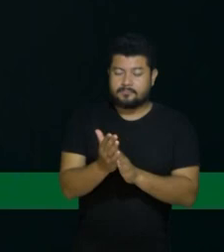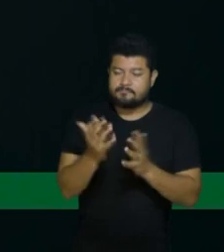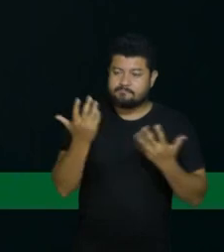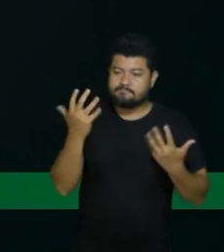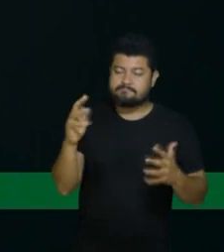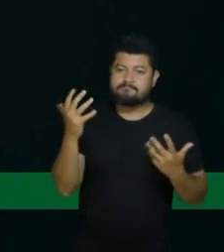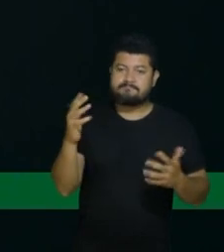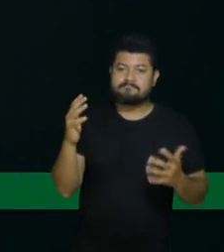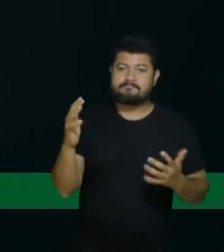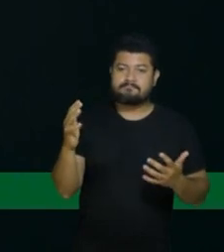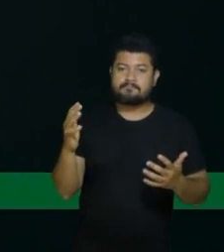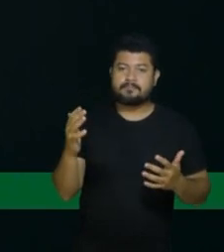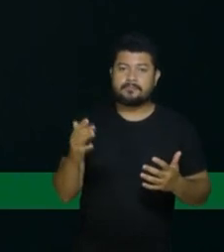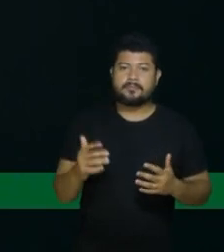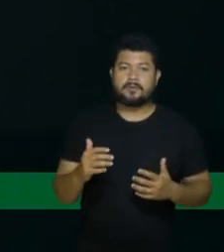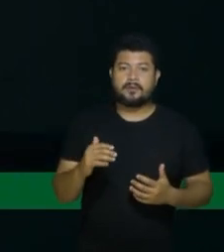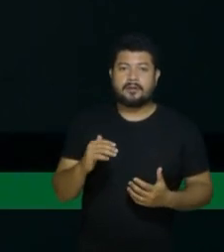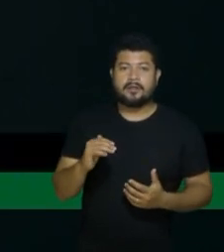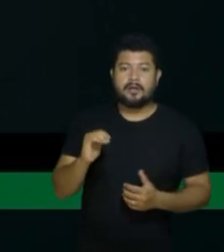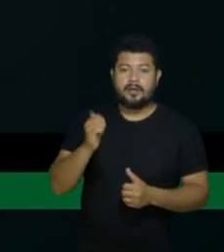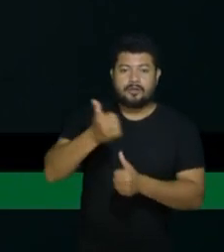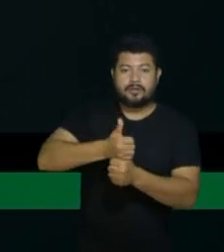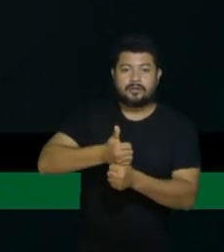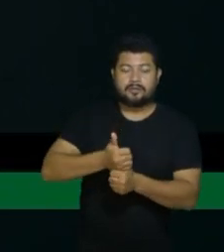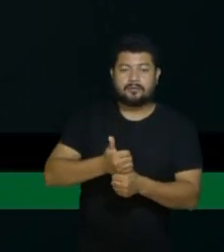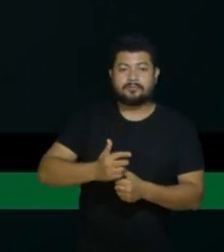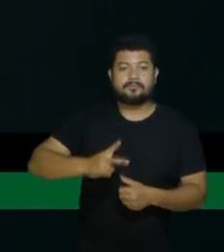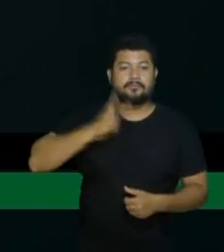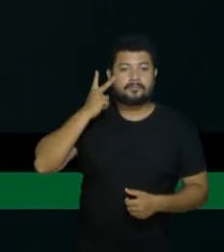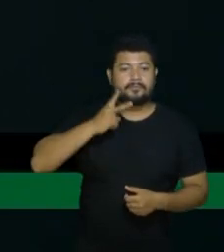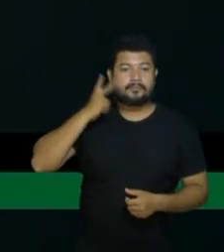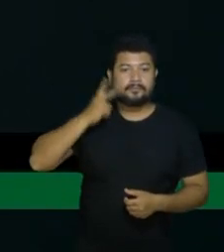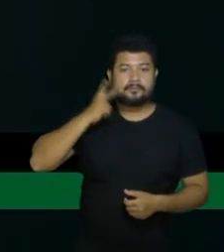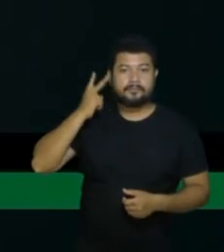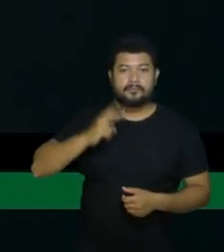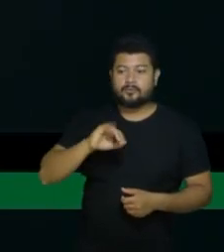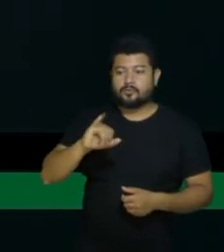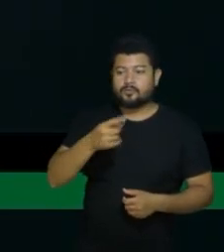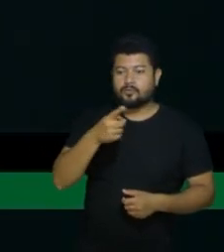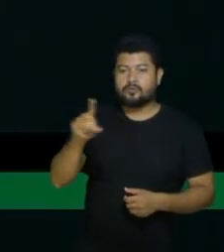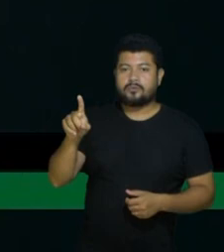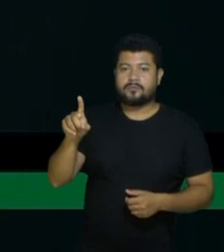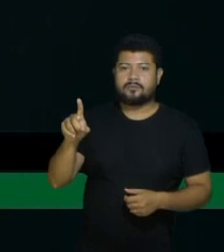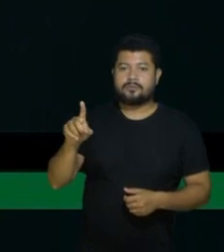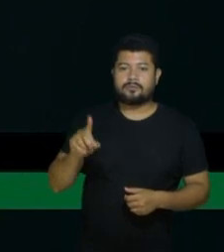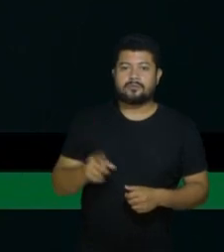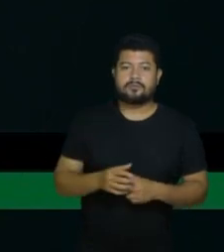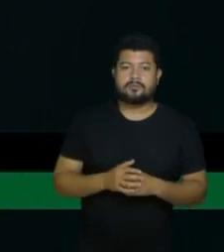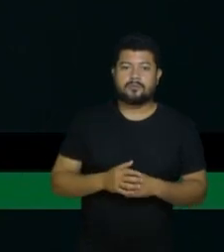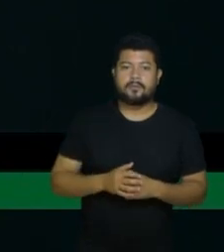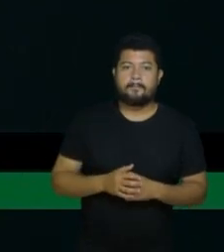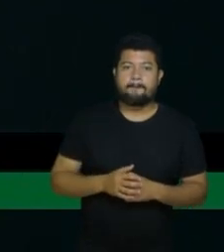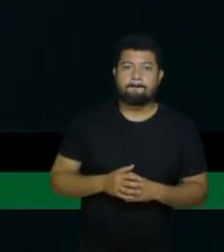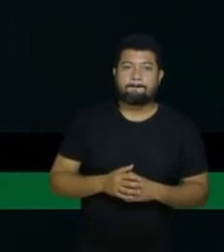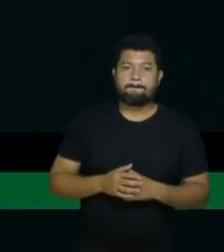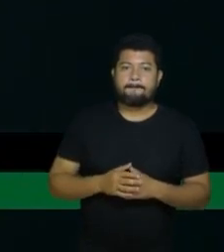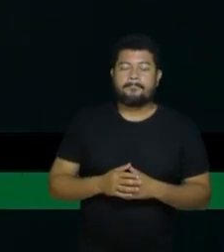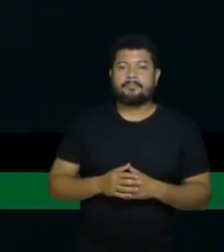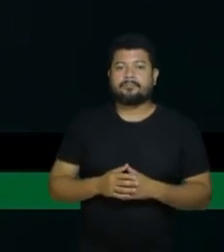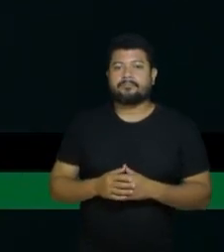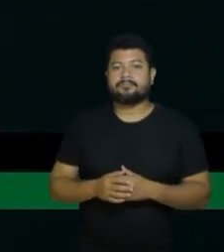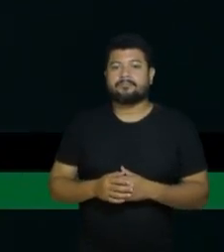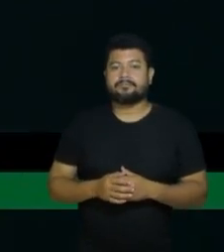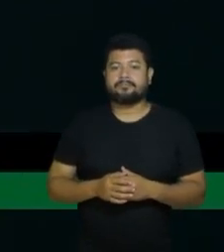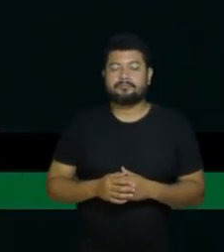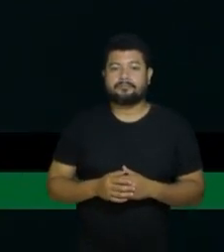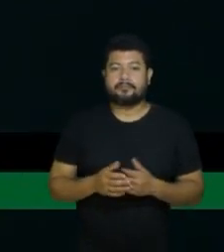sendo suplente vereador aqui do município de Blumenau do João tram marugo